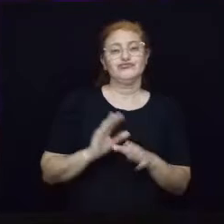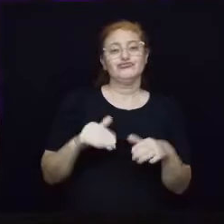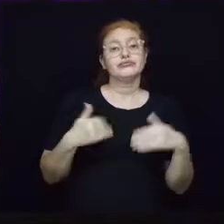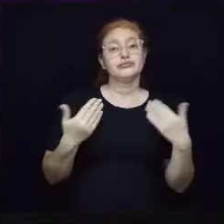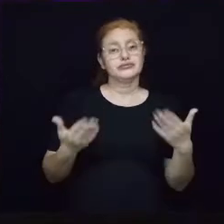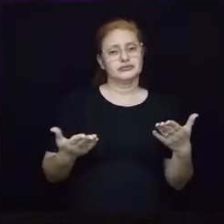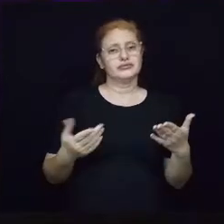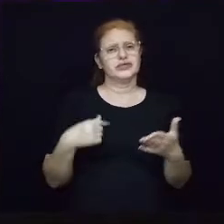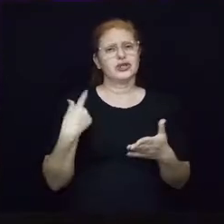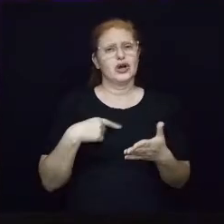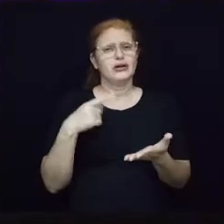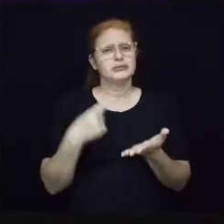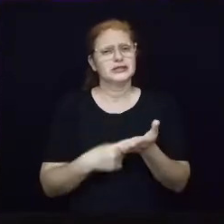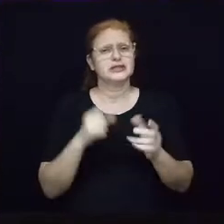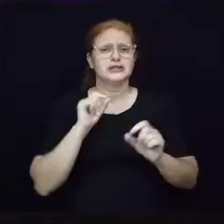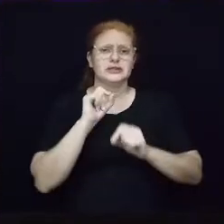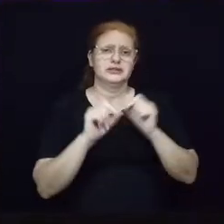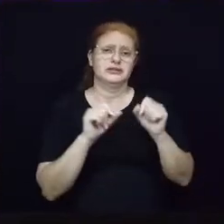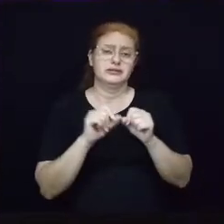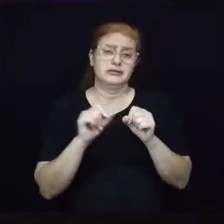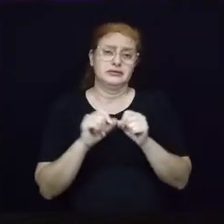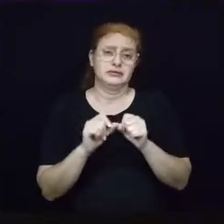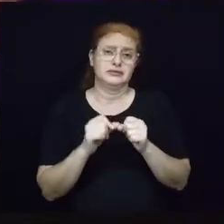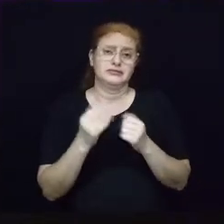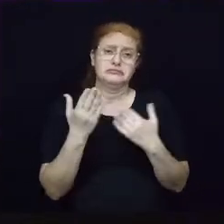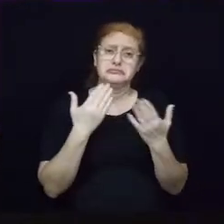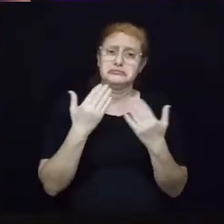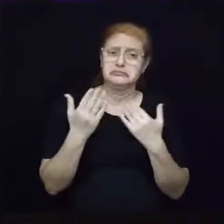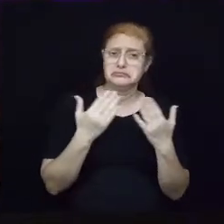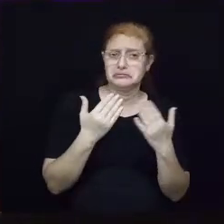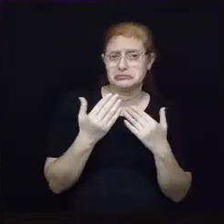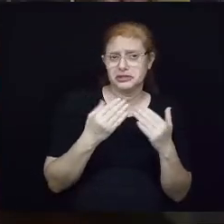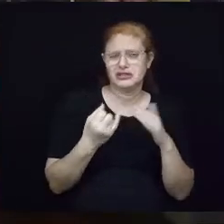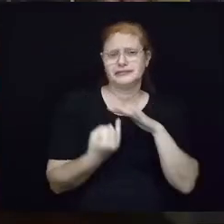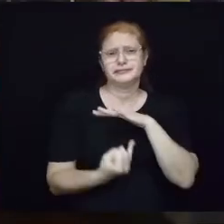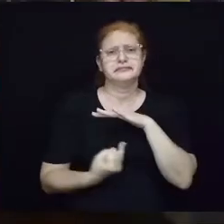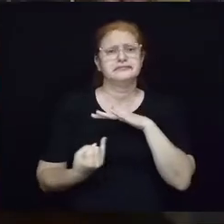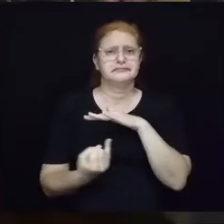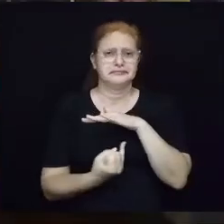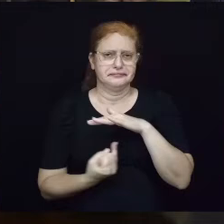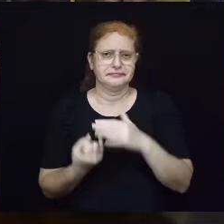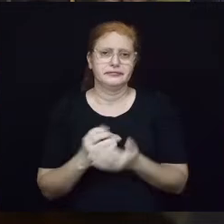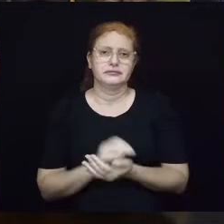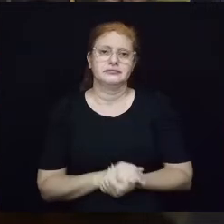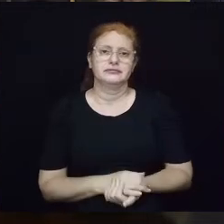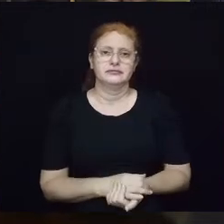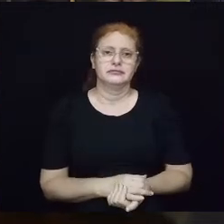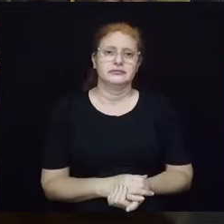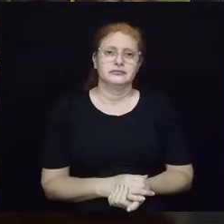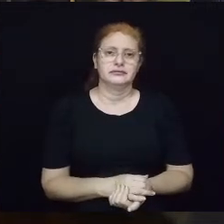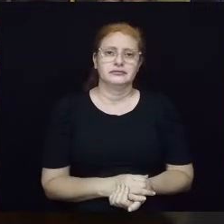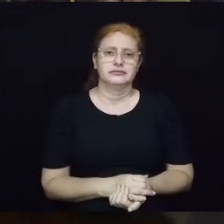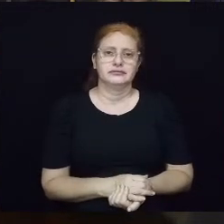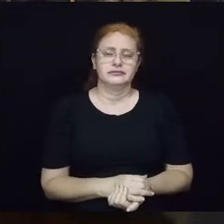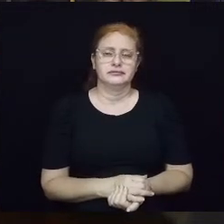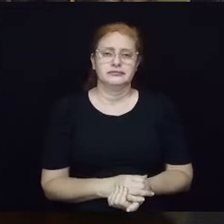Então, nós combinamos que nós vamos fazer uma conversa bastante informal aqui,